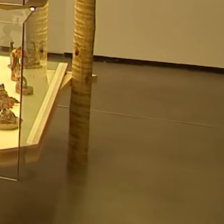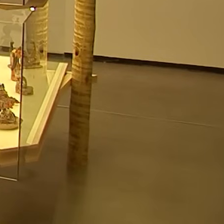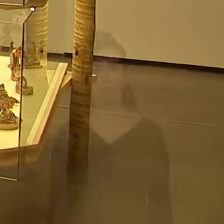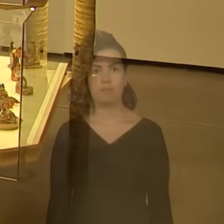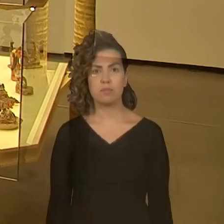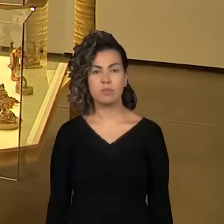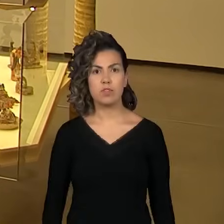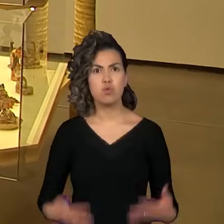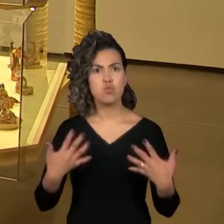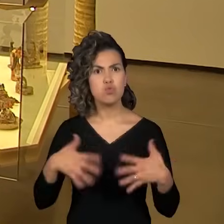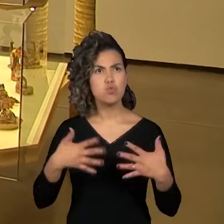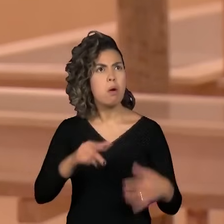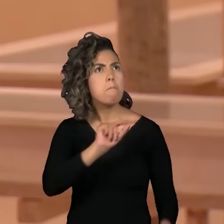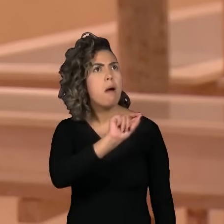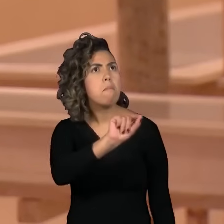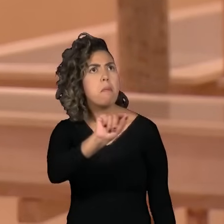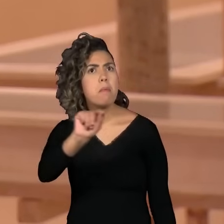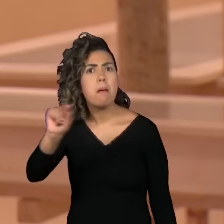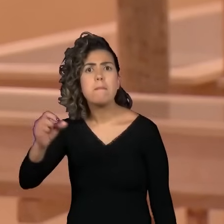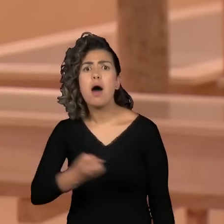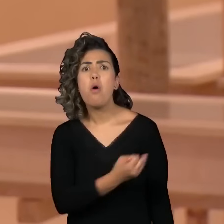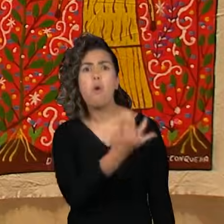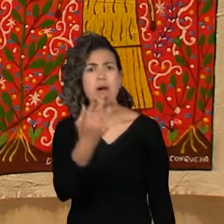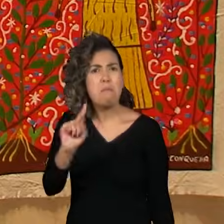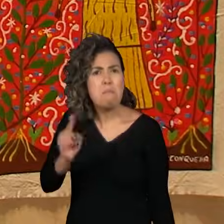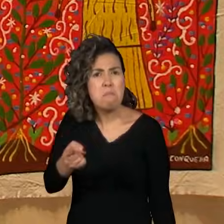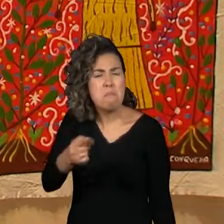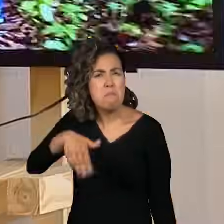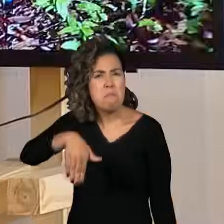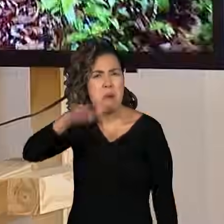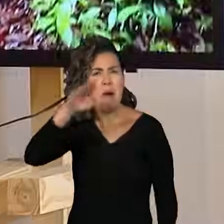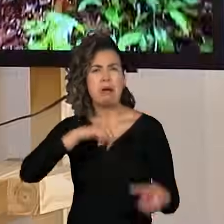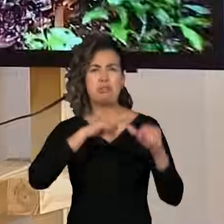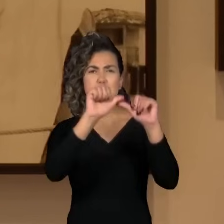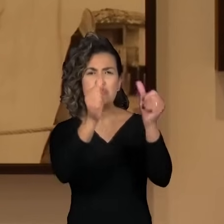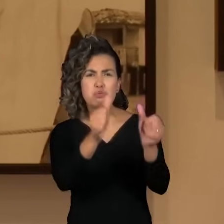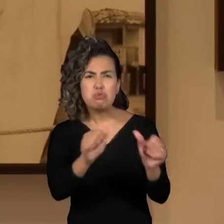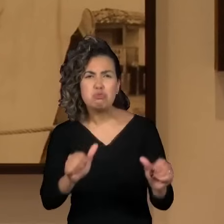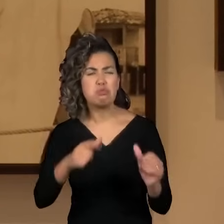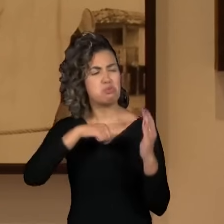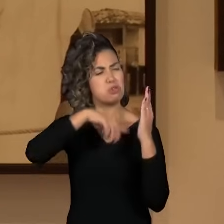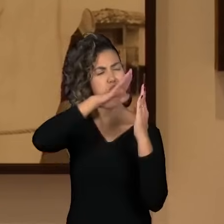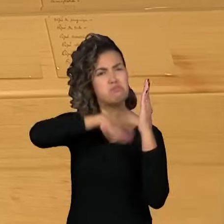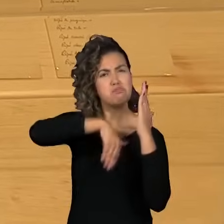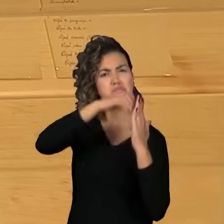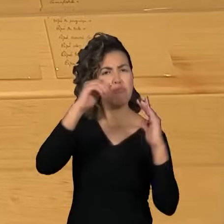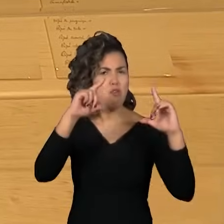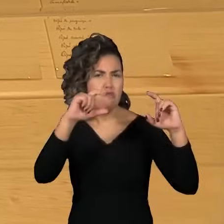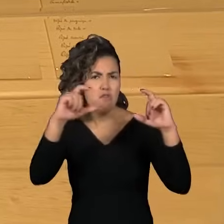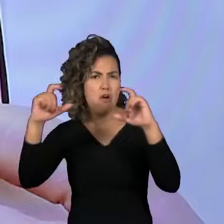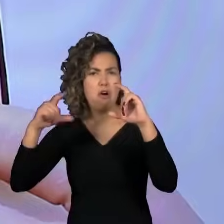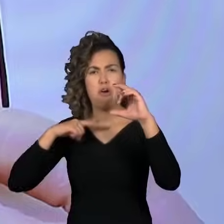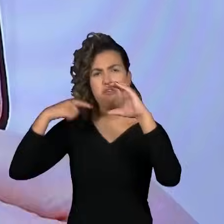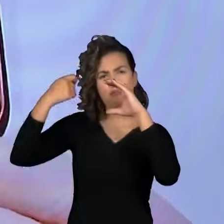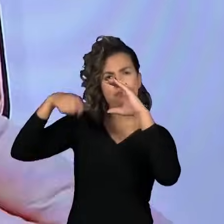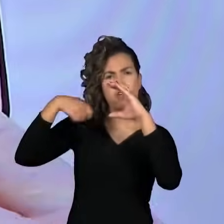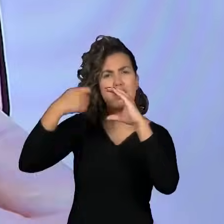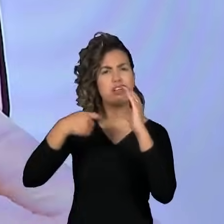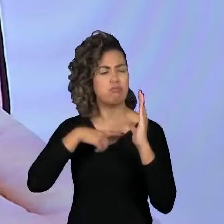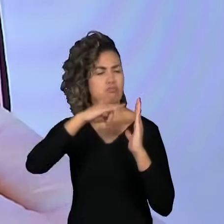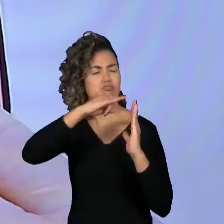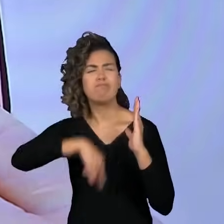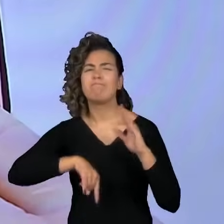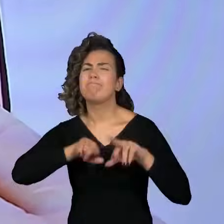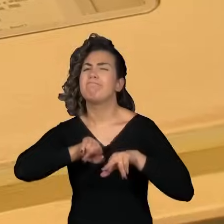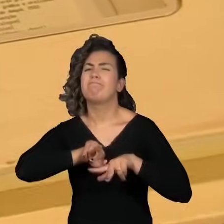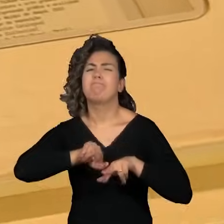Mais de 1000 itens, esculturas, pinturas, vídeos, fotografias e documentos, entre outros,